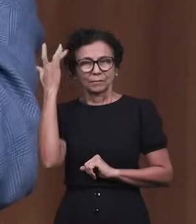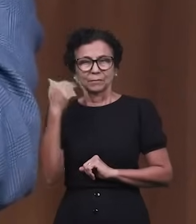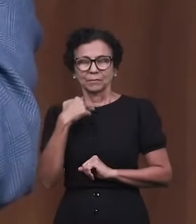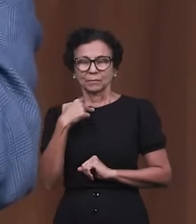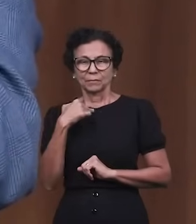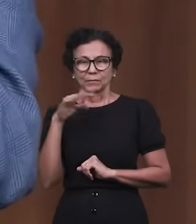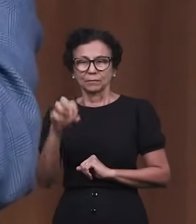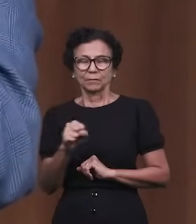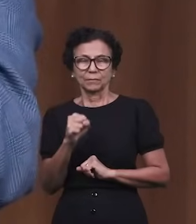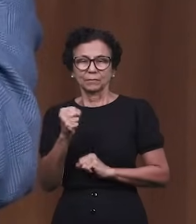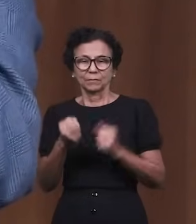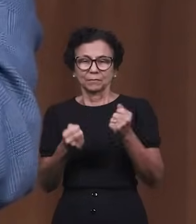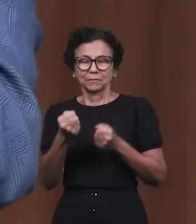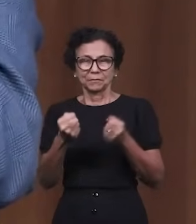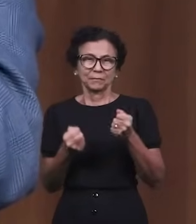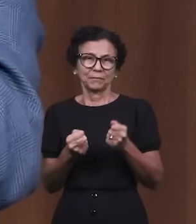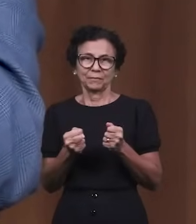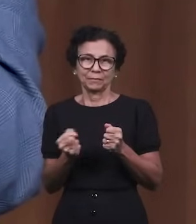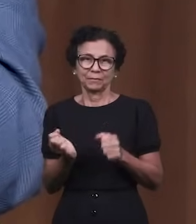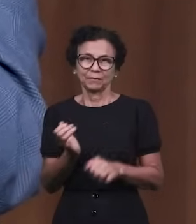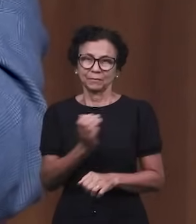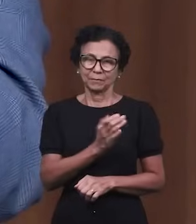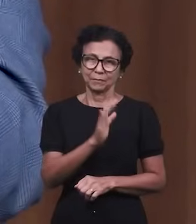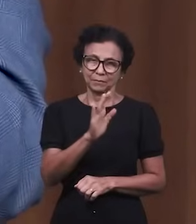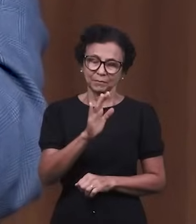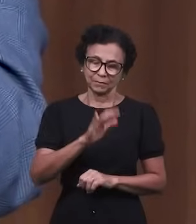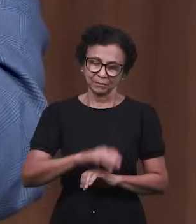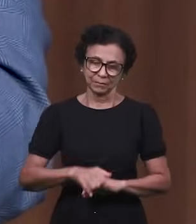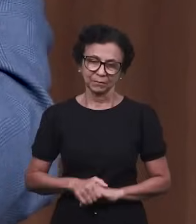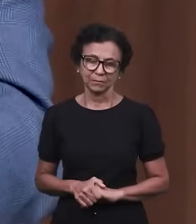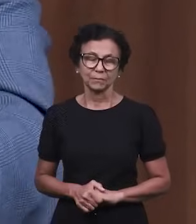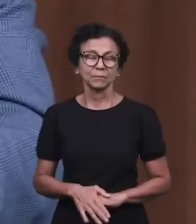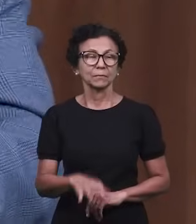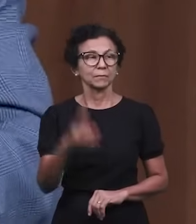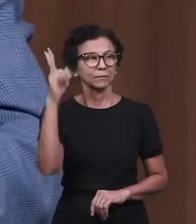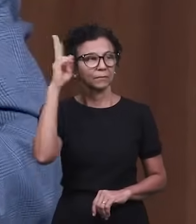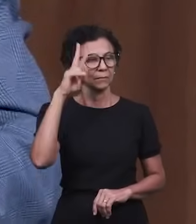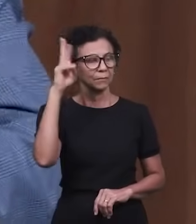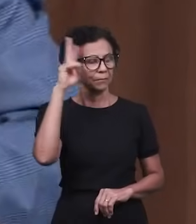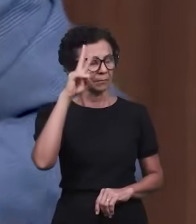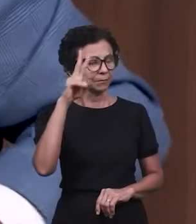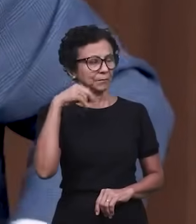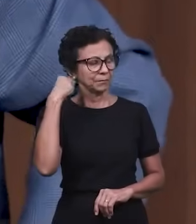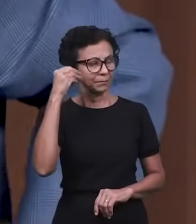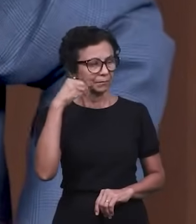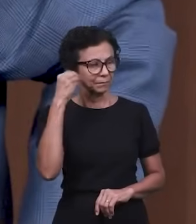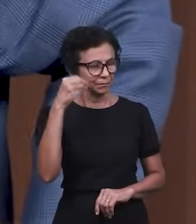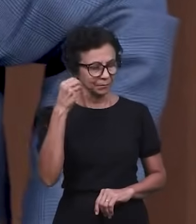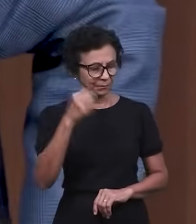o zelo excessivo, ou seja, você tem que lutar para que ele continue. Vou contar um caso